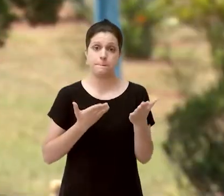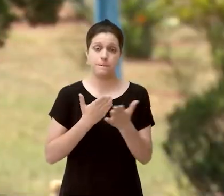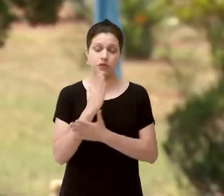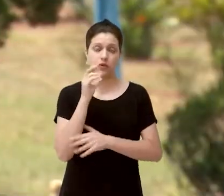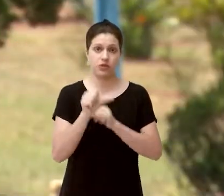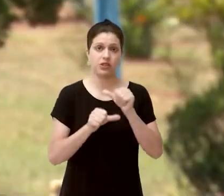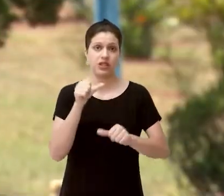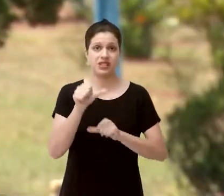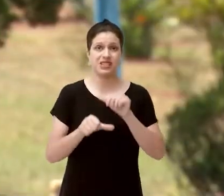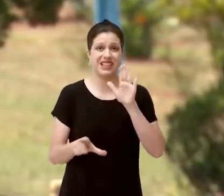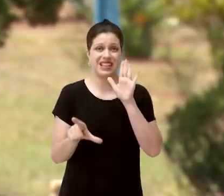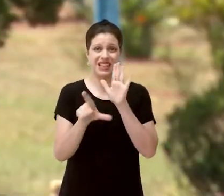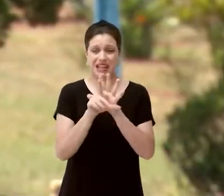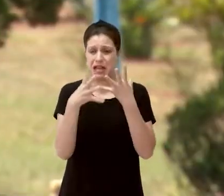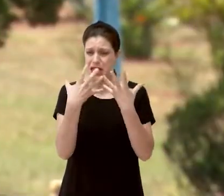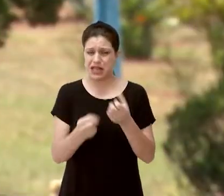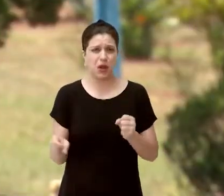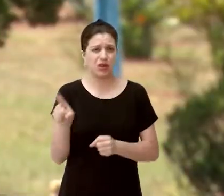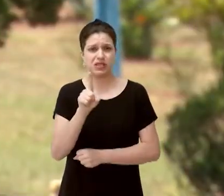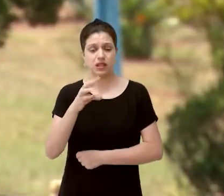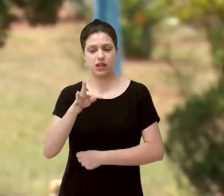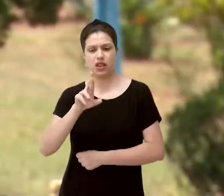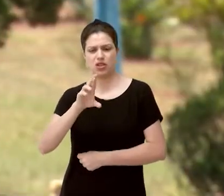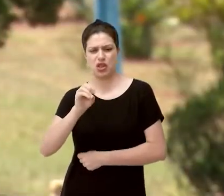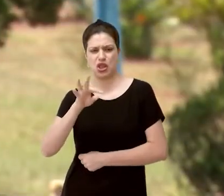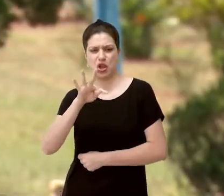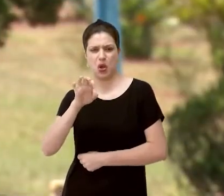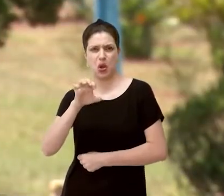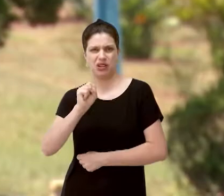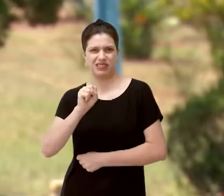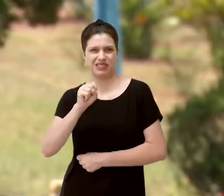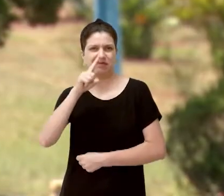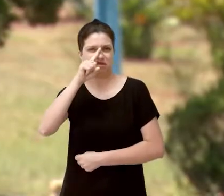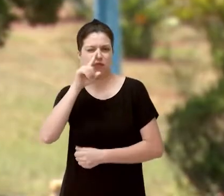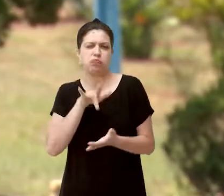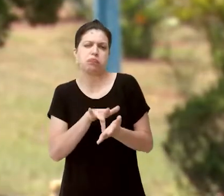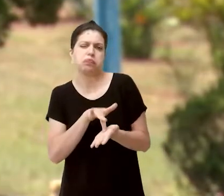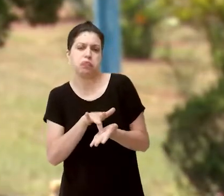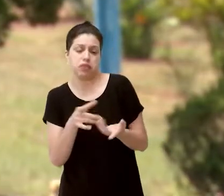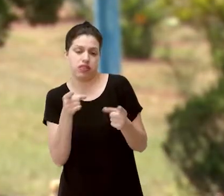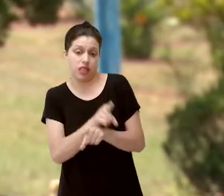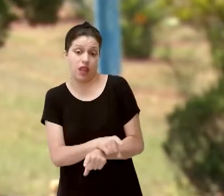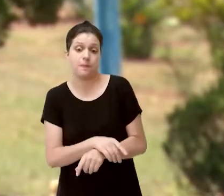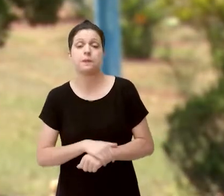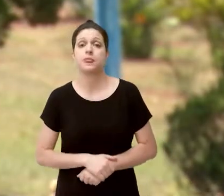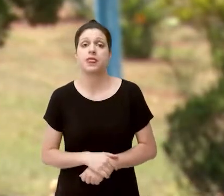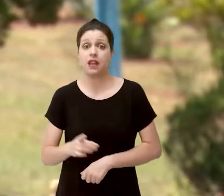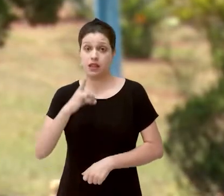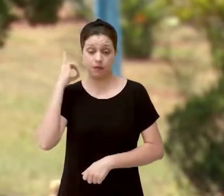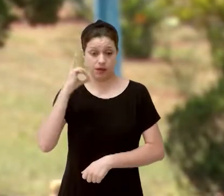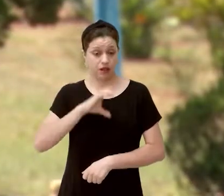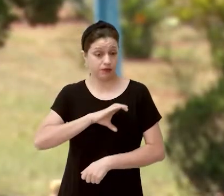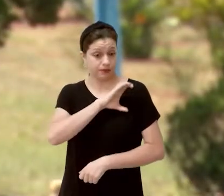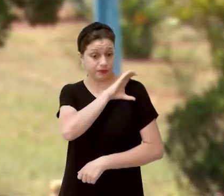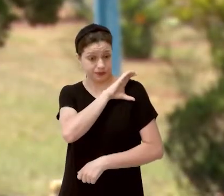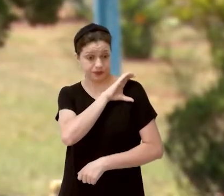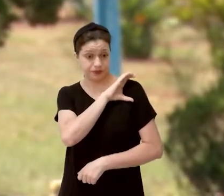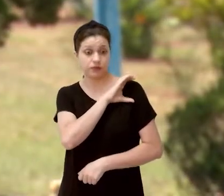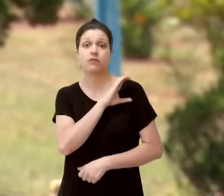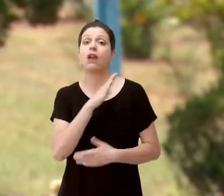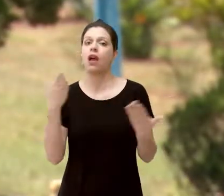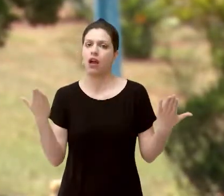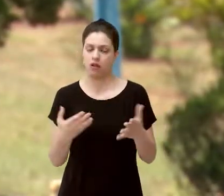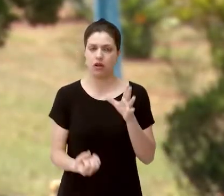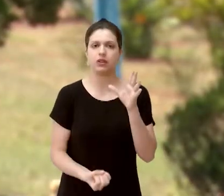mudanças na lei antitrotes no estado. Medidas mais duras foram propostas pelo deputado Capitão Contar, do PSL, e a partir de agora